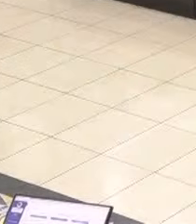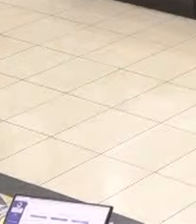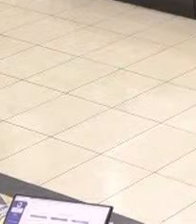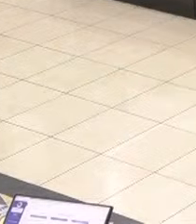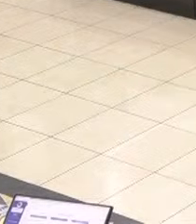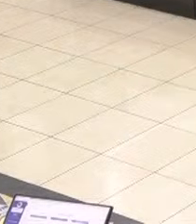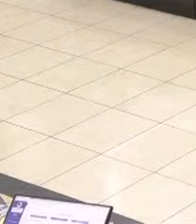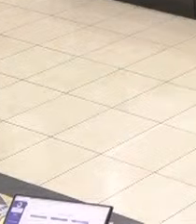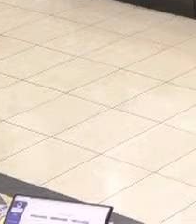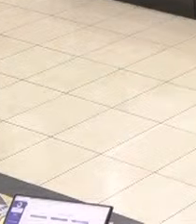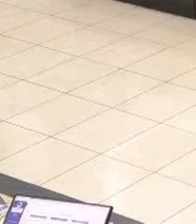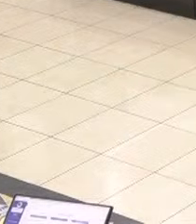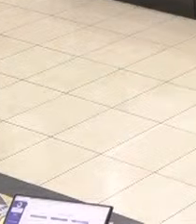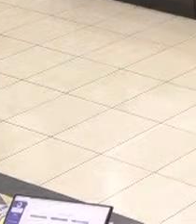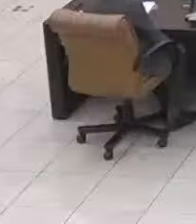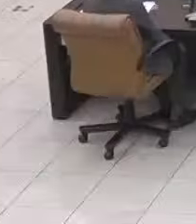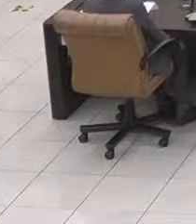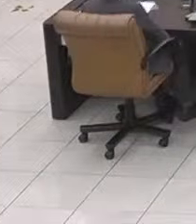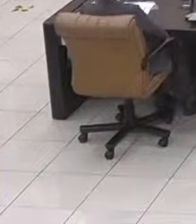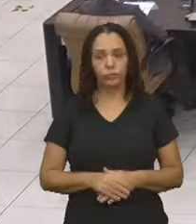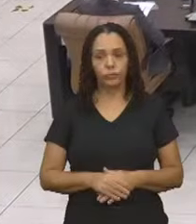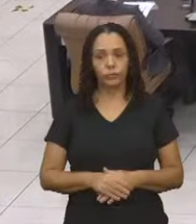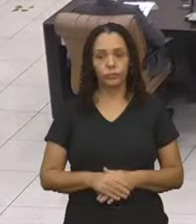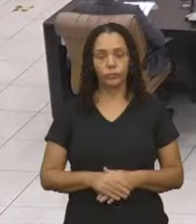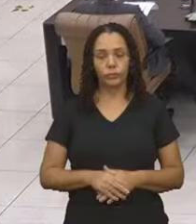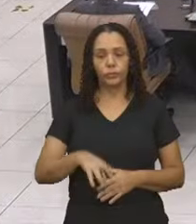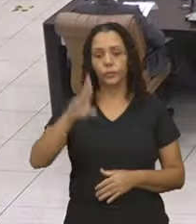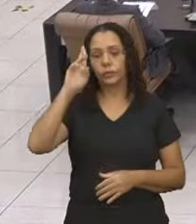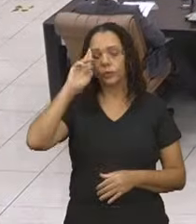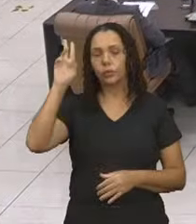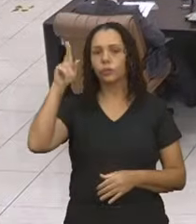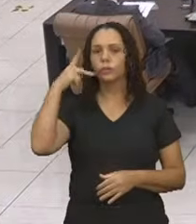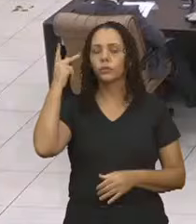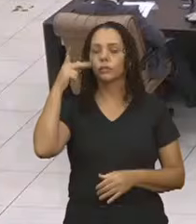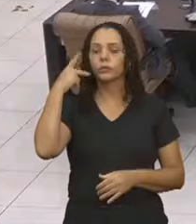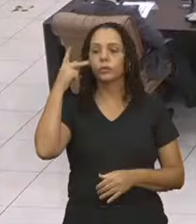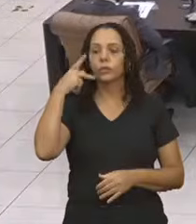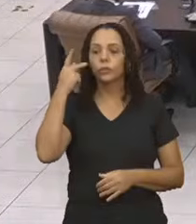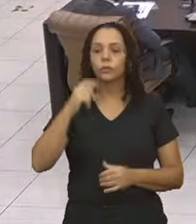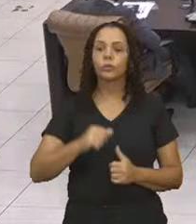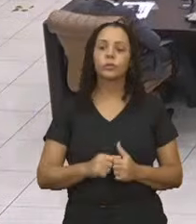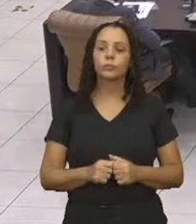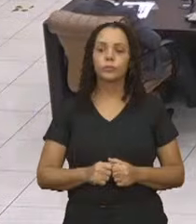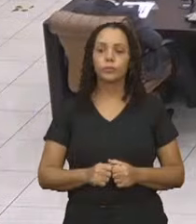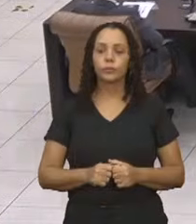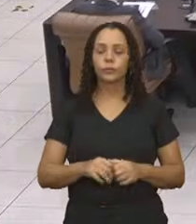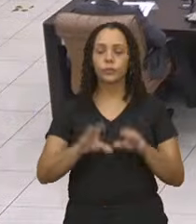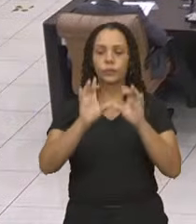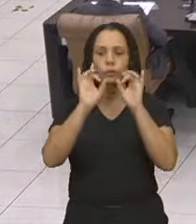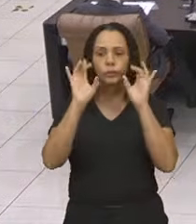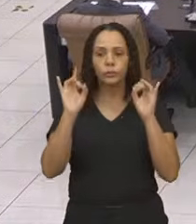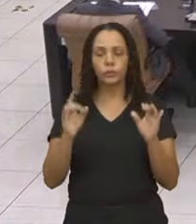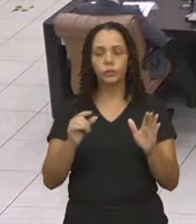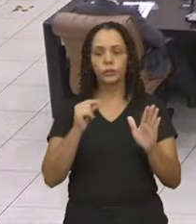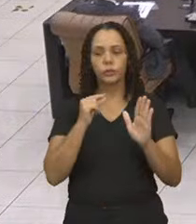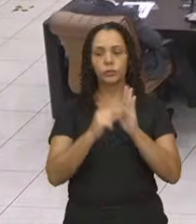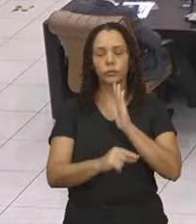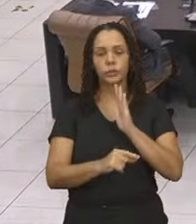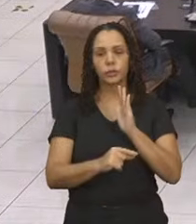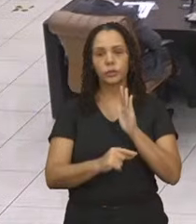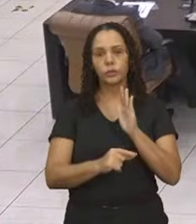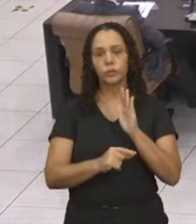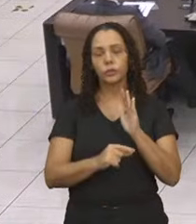Assim, senhores vereadores, nos termos legais e regimentais, em especial do parágrafo 2º do